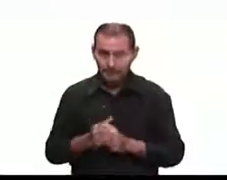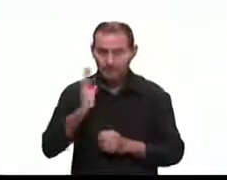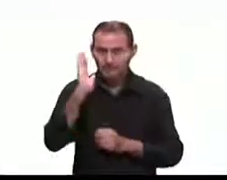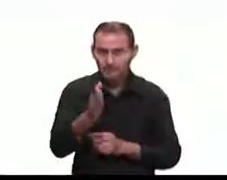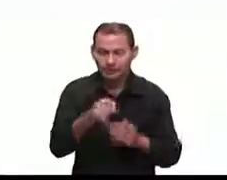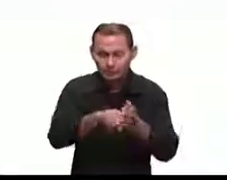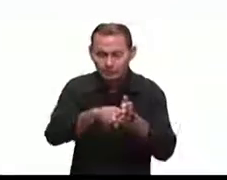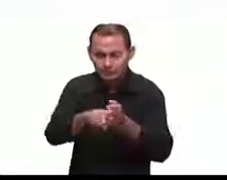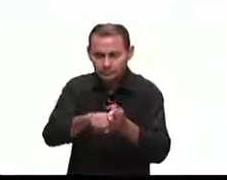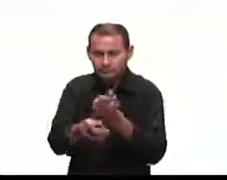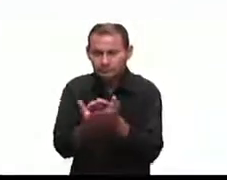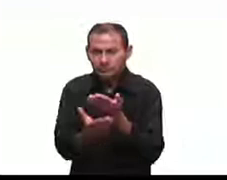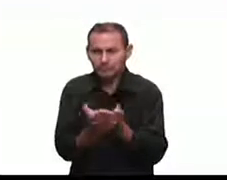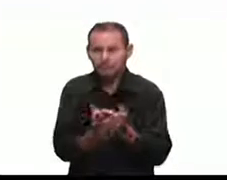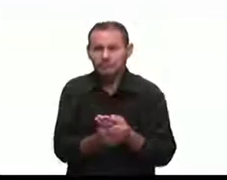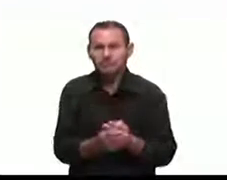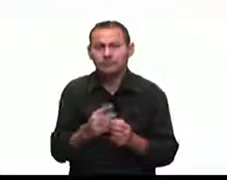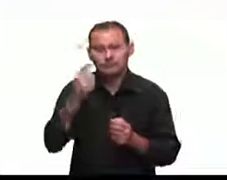o levantamento